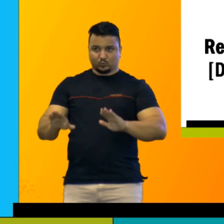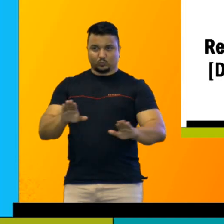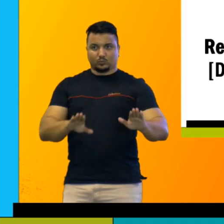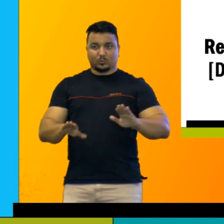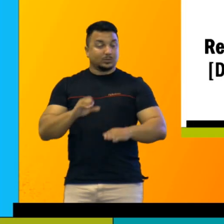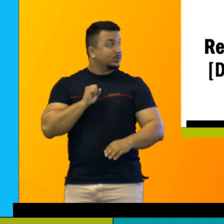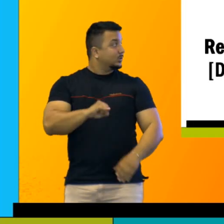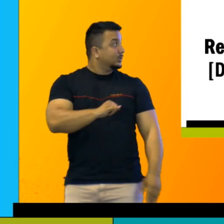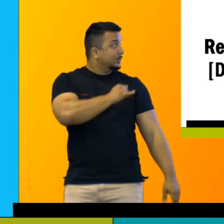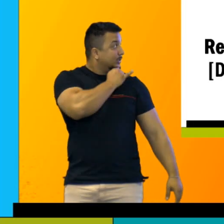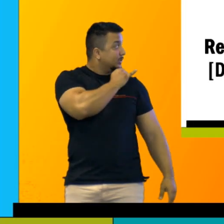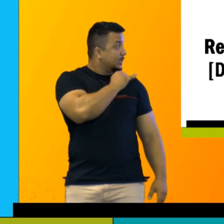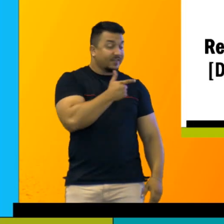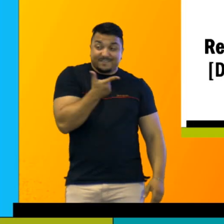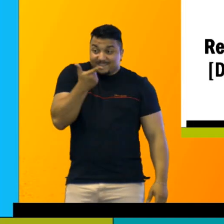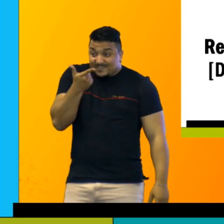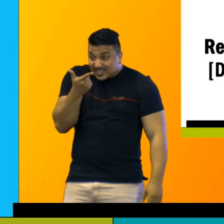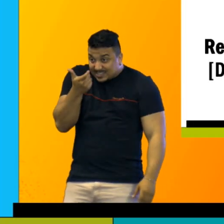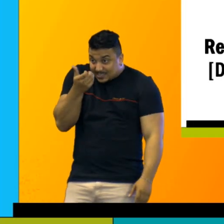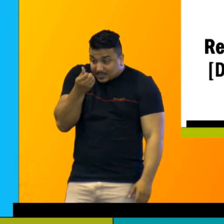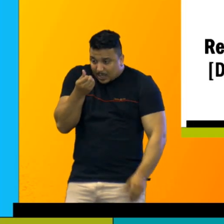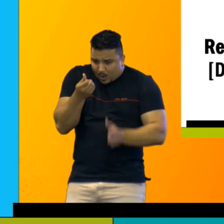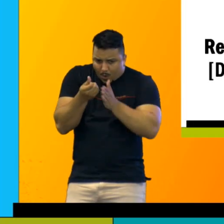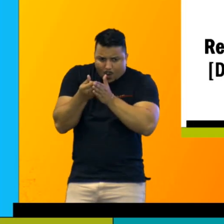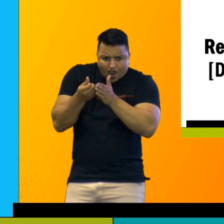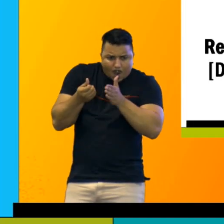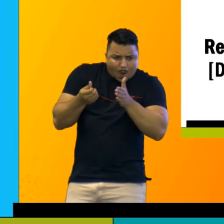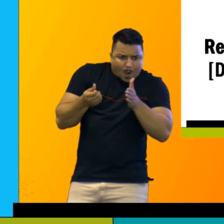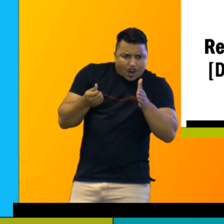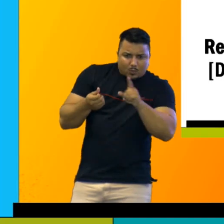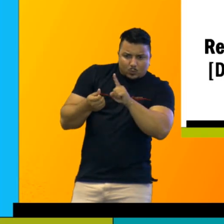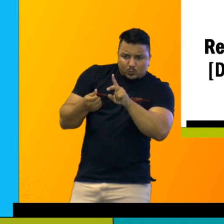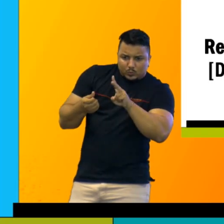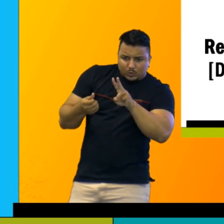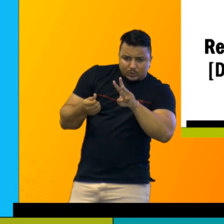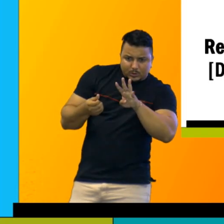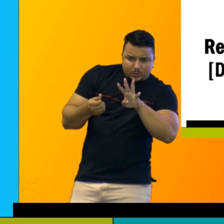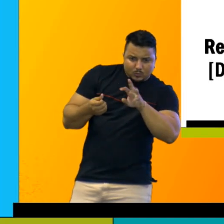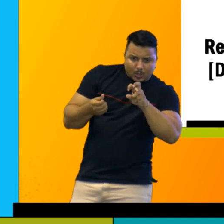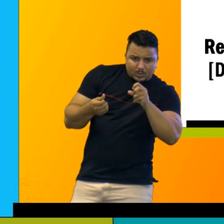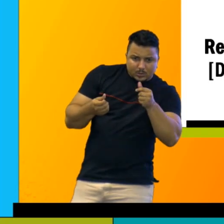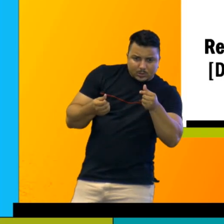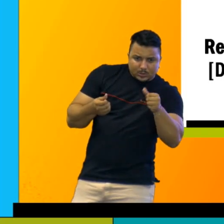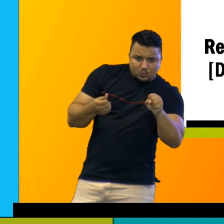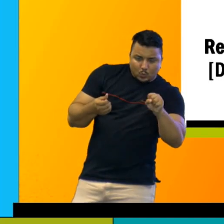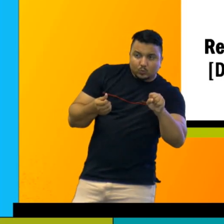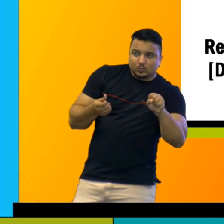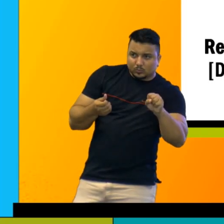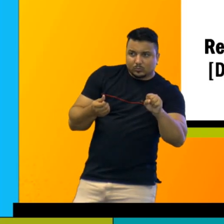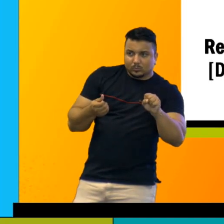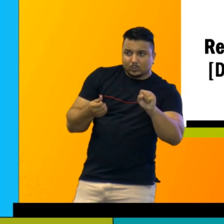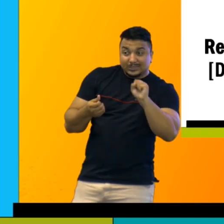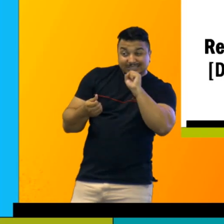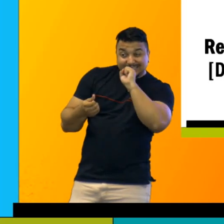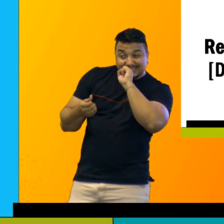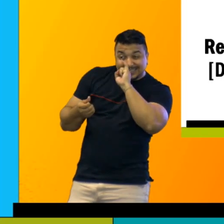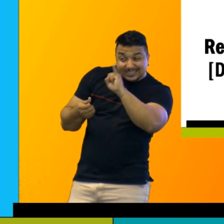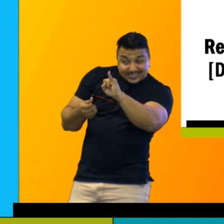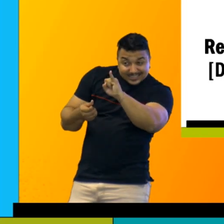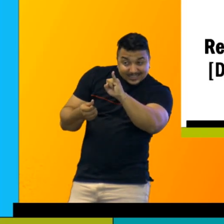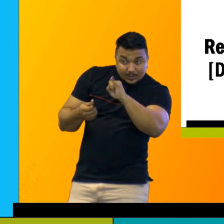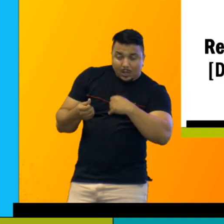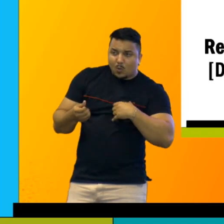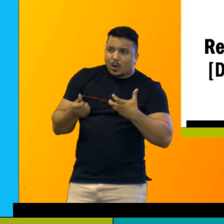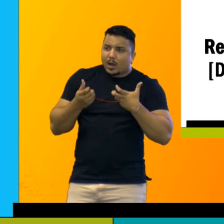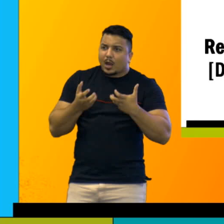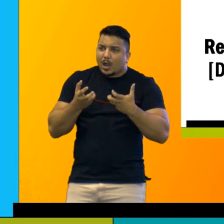Se eu contar do 26 para lá, tem 1, 2, 3, 4, 5, 6, 7, 8. Se eu quiser,